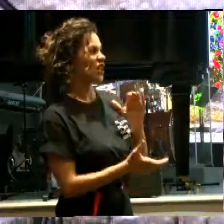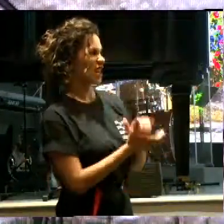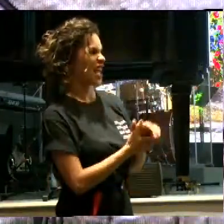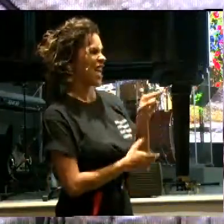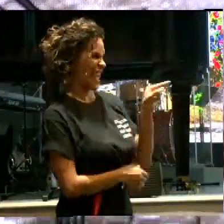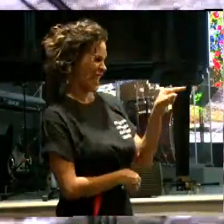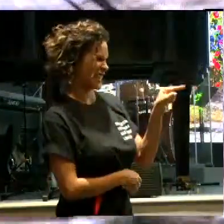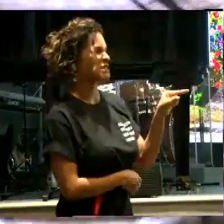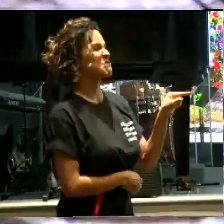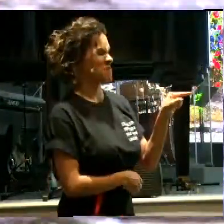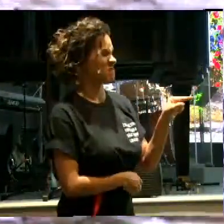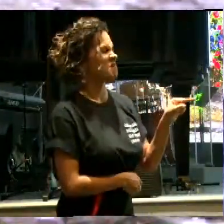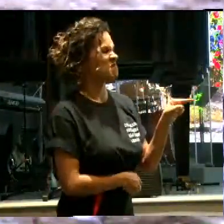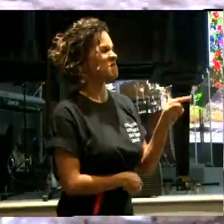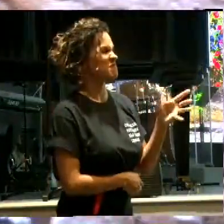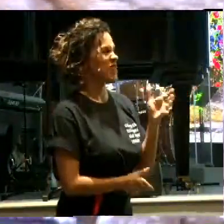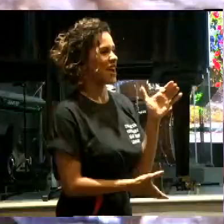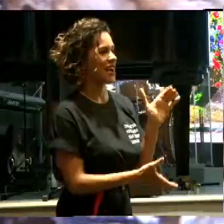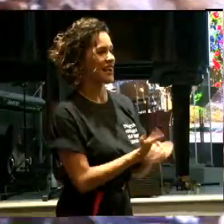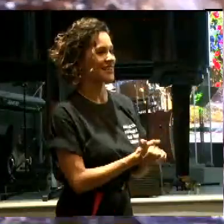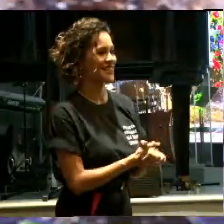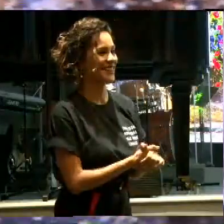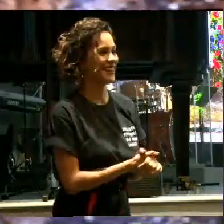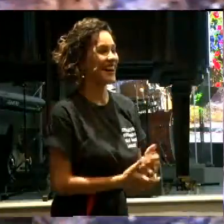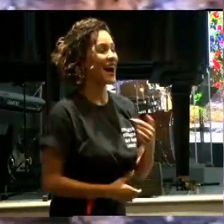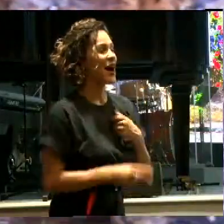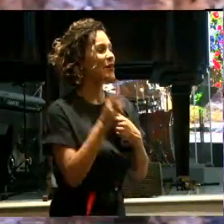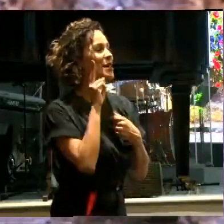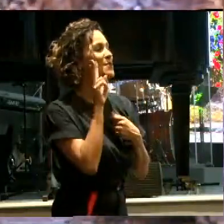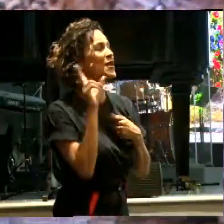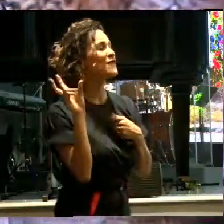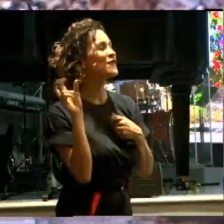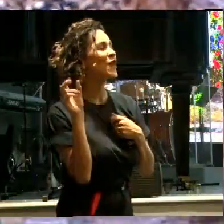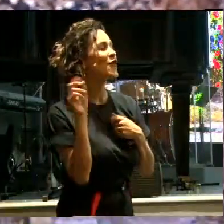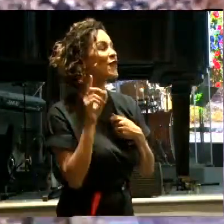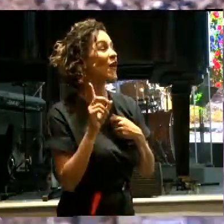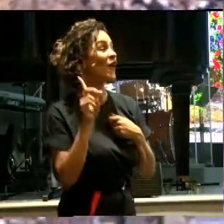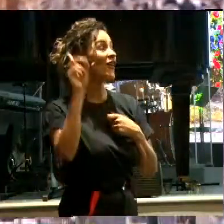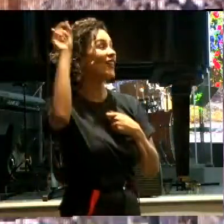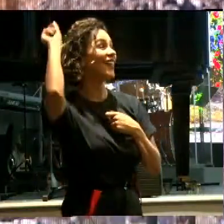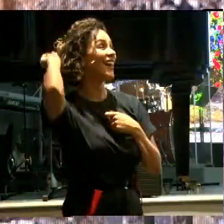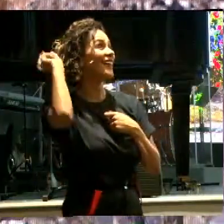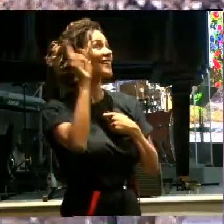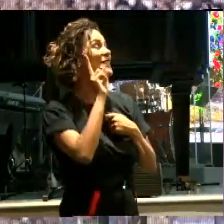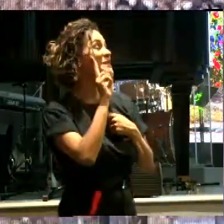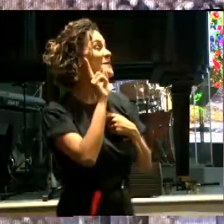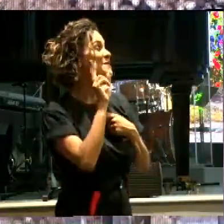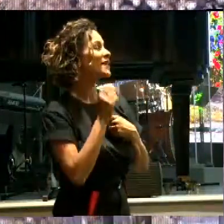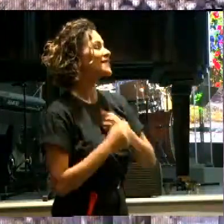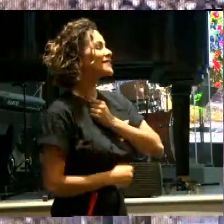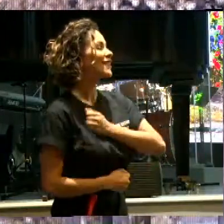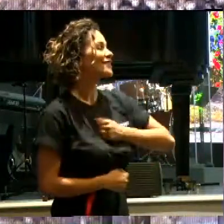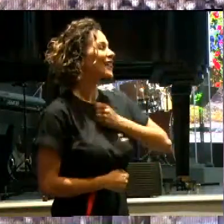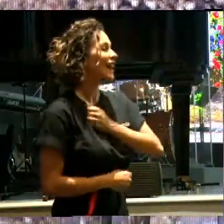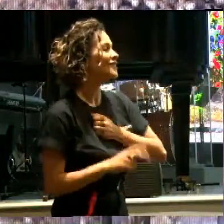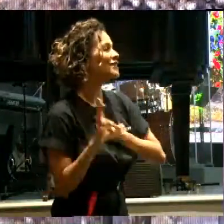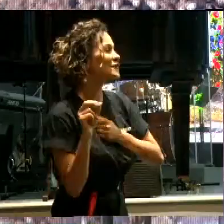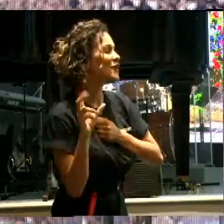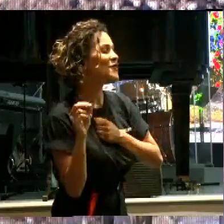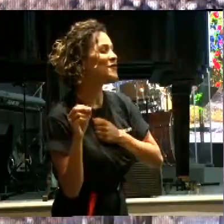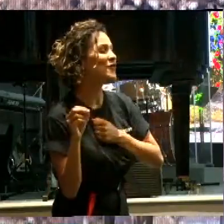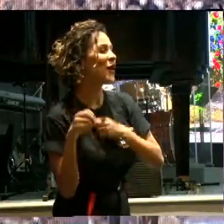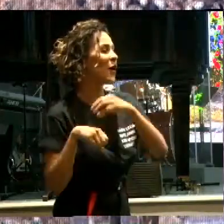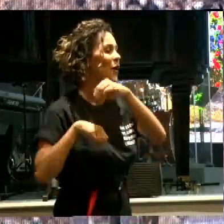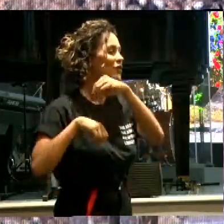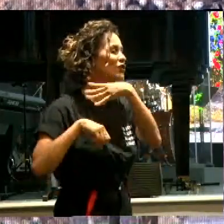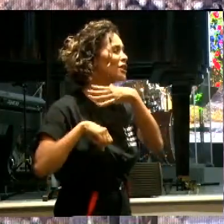Gente, mas me bateu uma saudade da minha avó, vai eu lá visitar minha avó. Que saudade. E eu cheguei, vó,